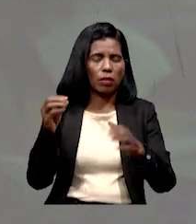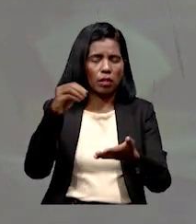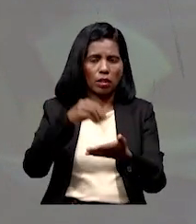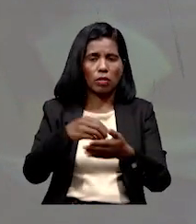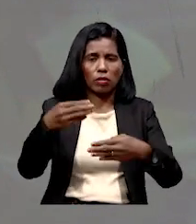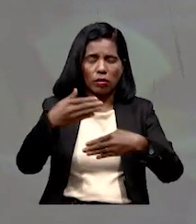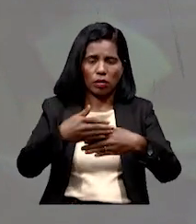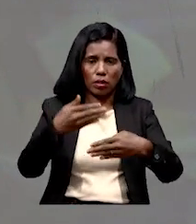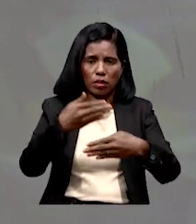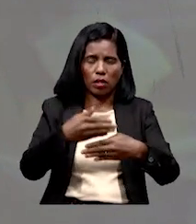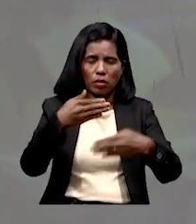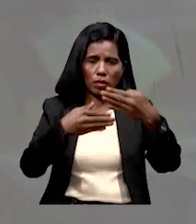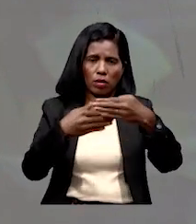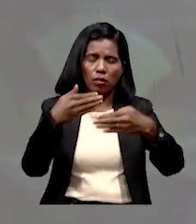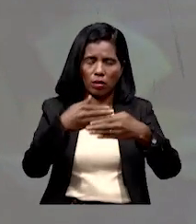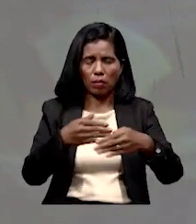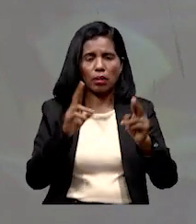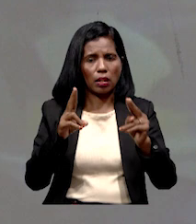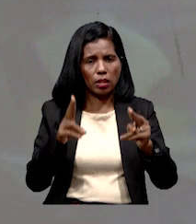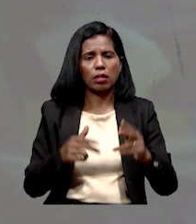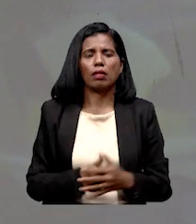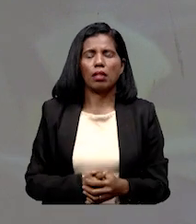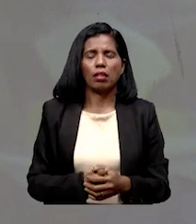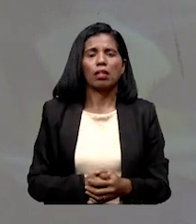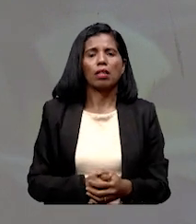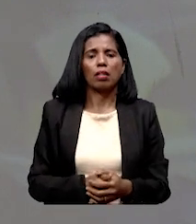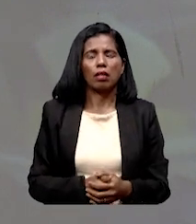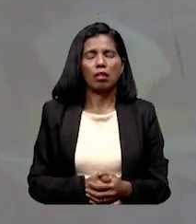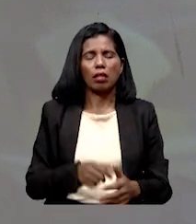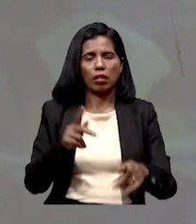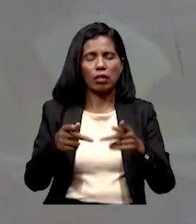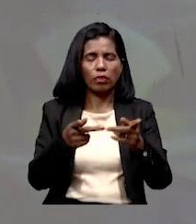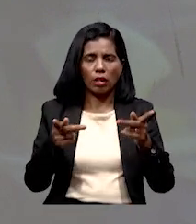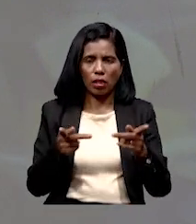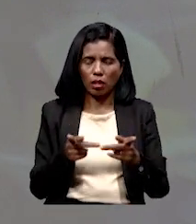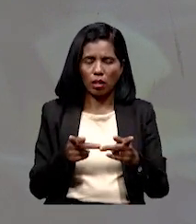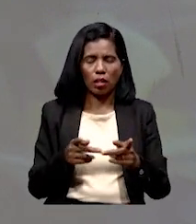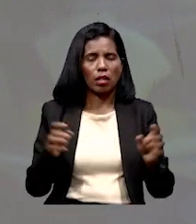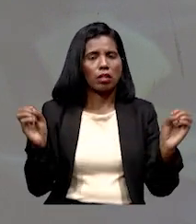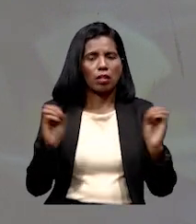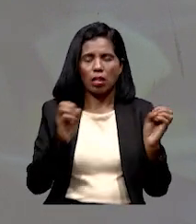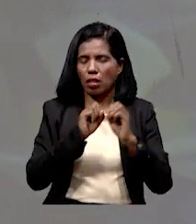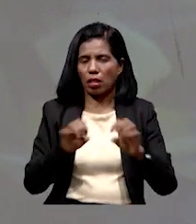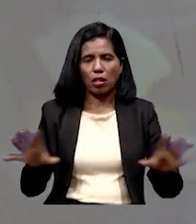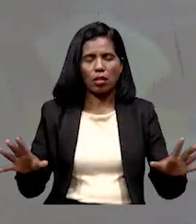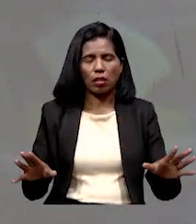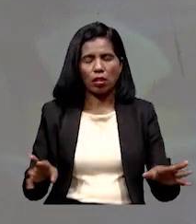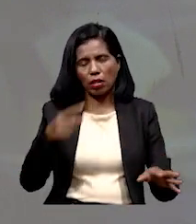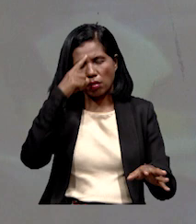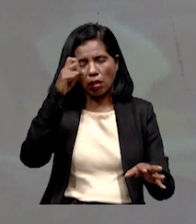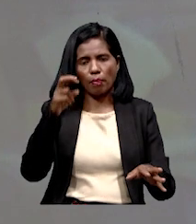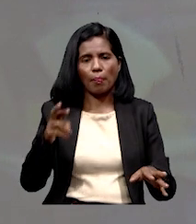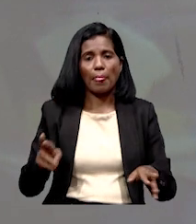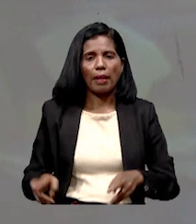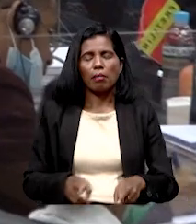baka la koi hada bronze ruma na baho la lais a cara cara la koi terminal ne tempo para se la kon dunik tamba mota começa teve tama na